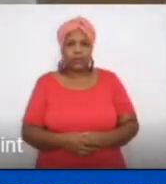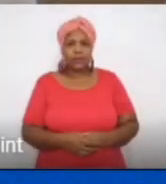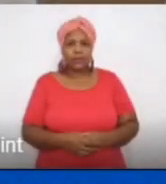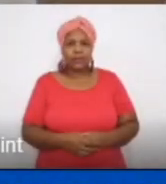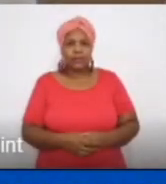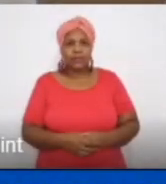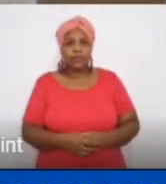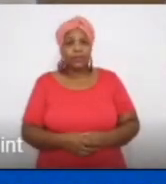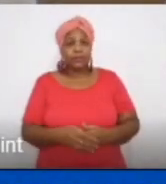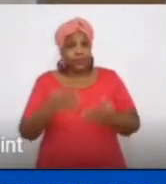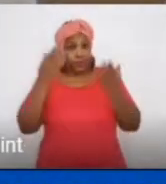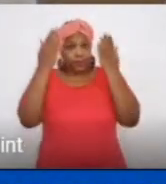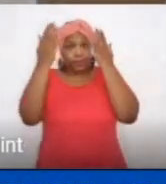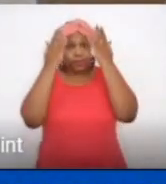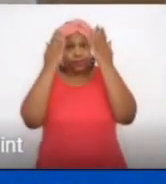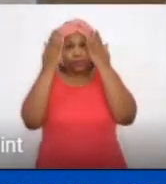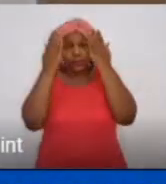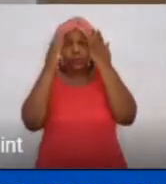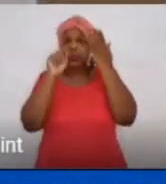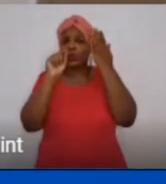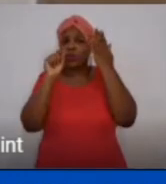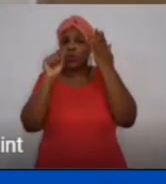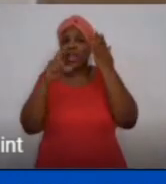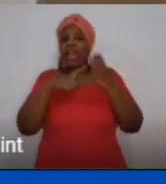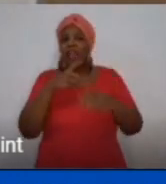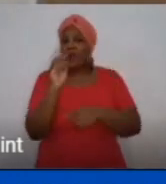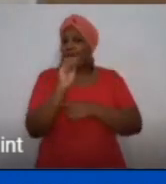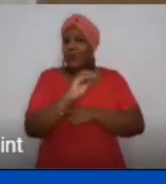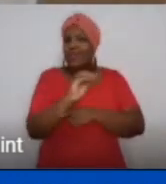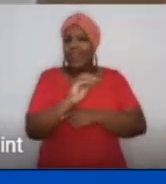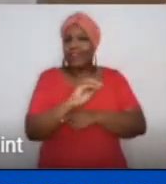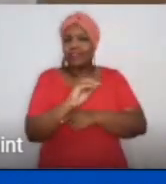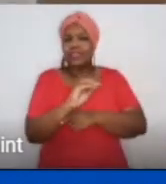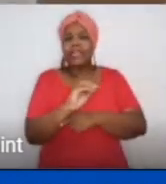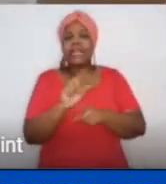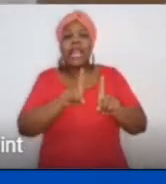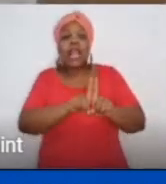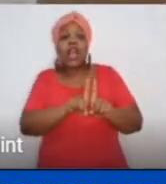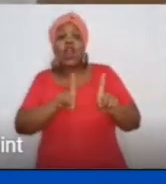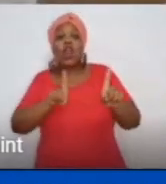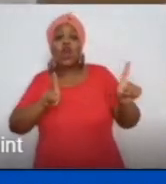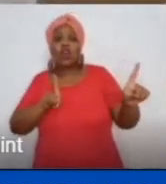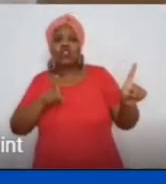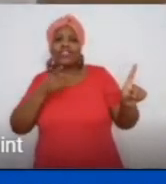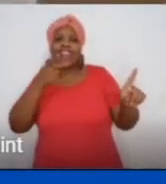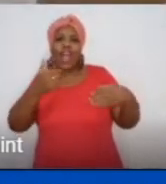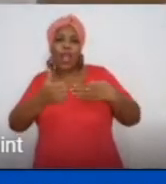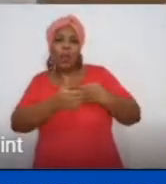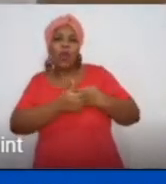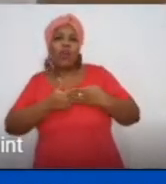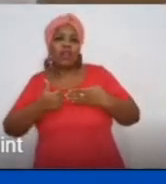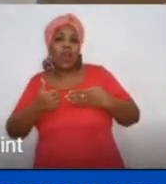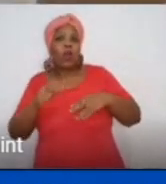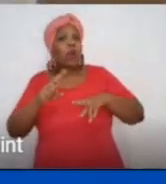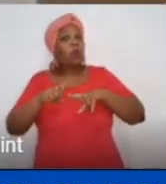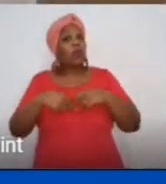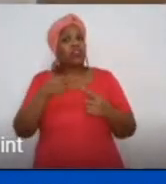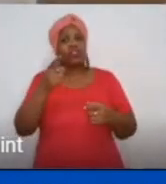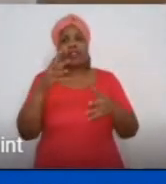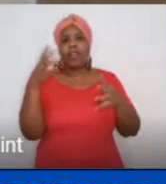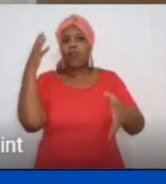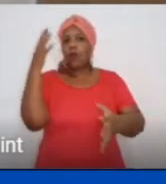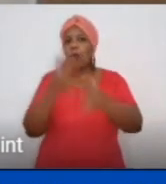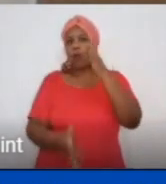Então, a psicologia, ela atua no campo do cuidado. Então, muito distante do campo da moral, e é preciso que a gente não confunda